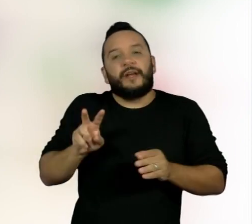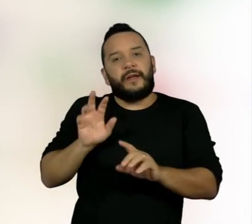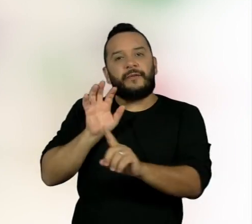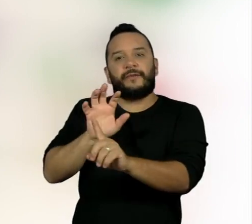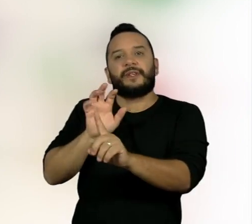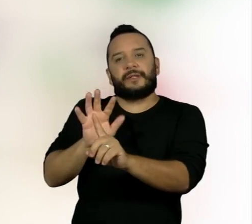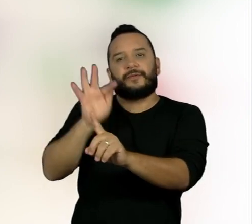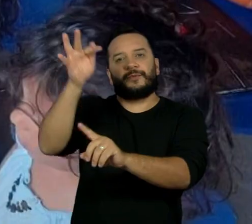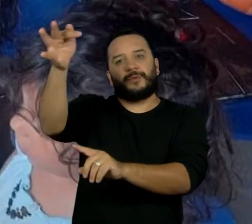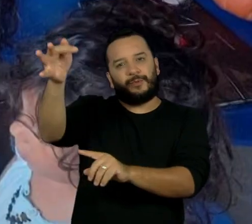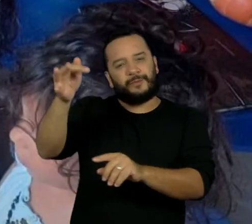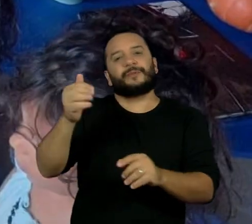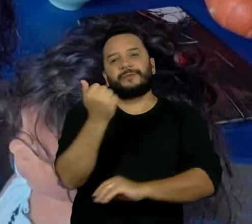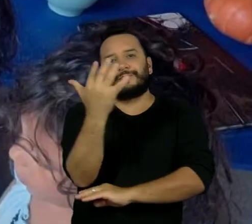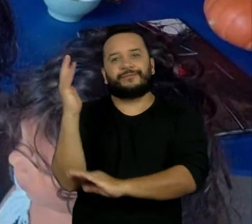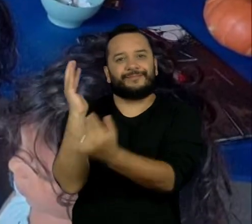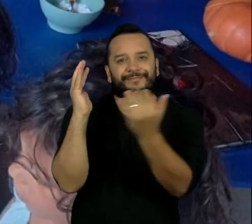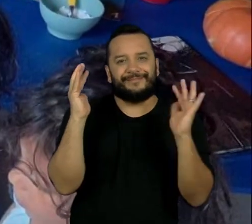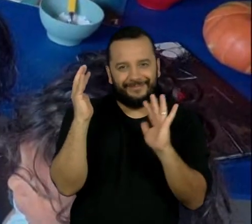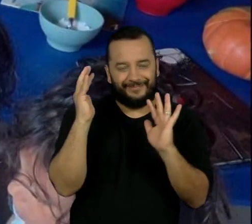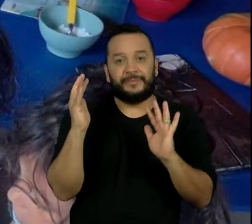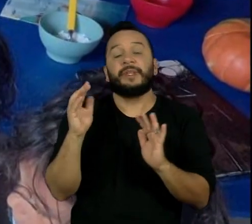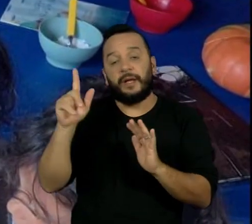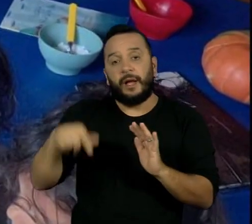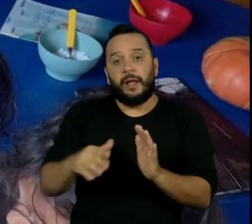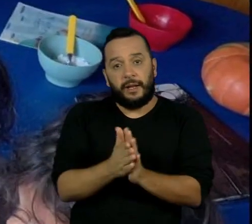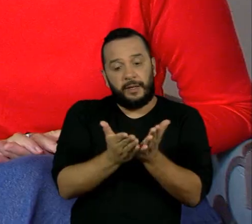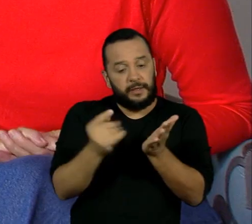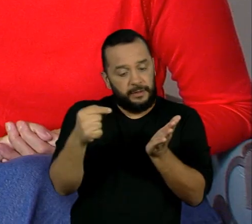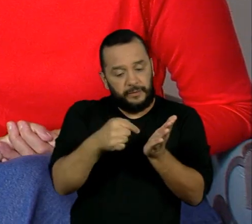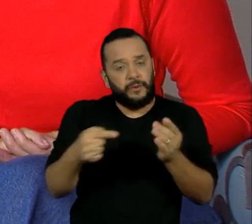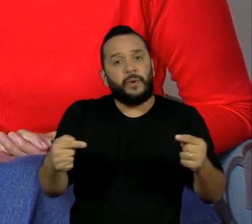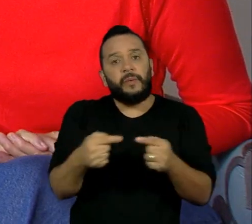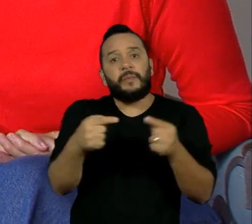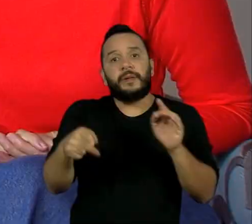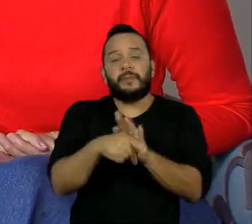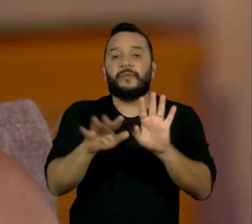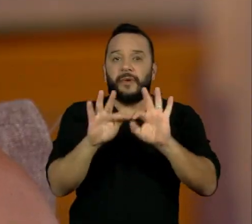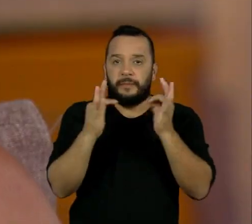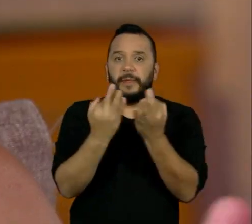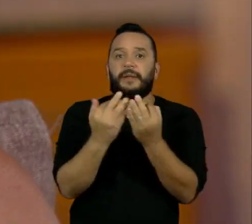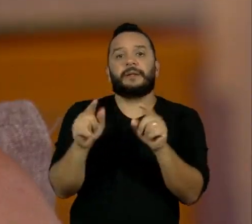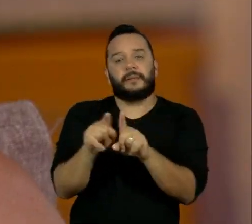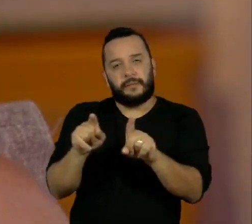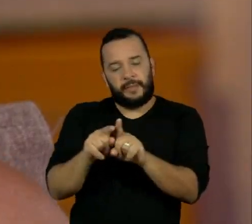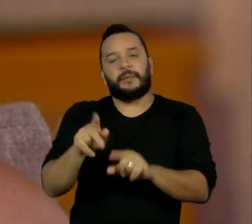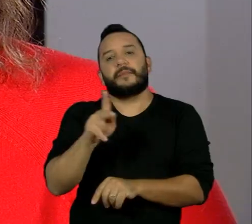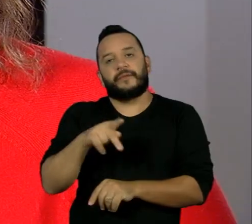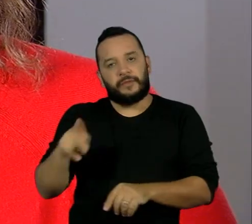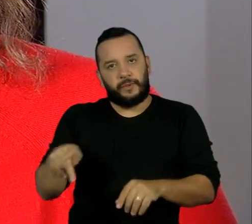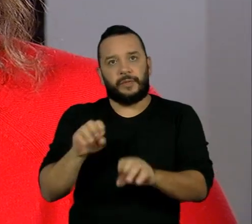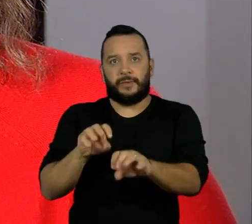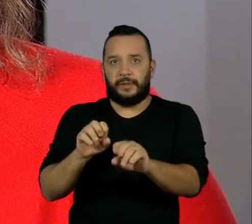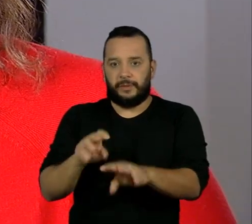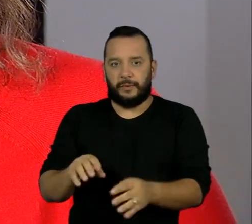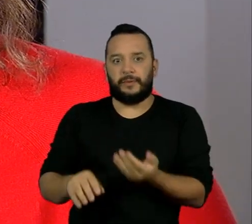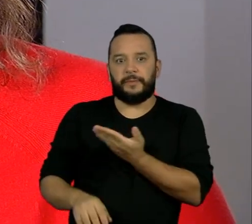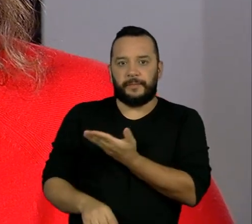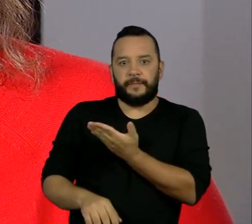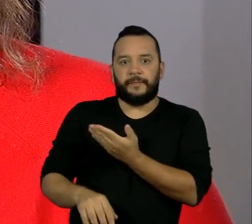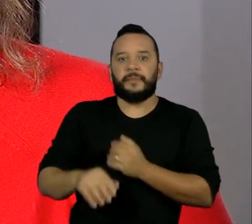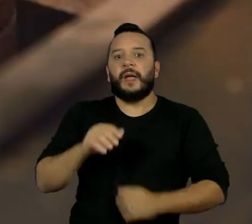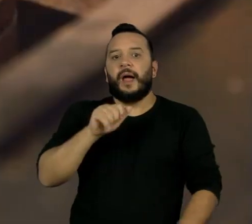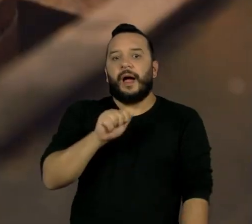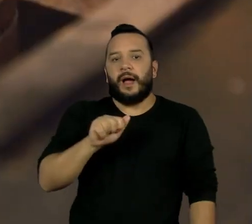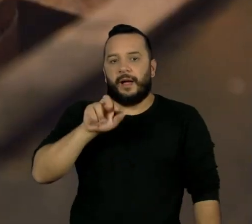pode atrair o interesse da família e de educadores, segundo as autoras Ariela Doctors e Maísa